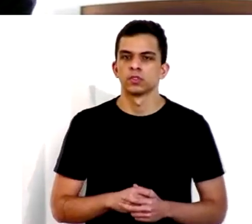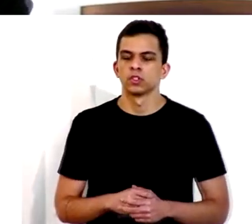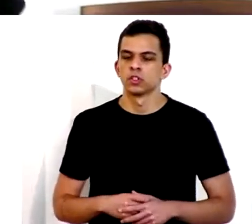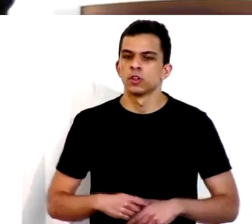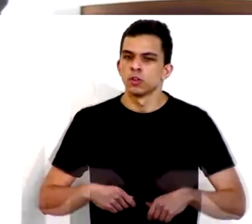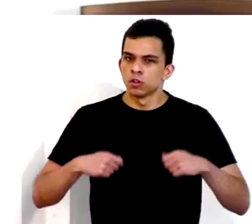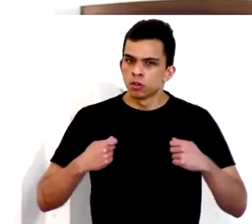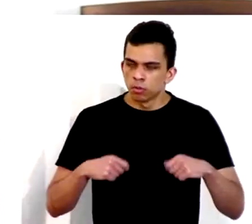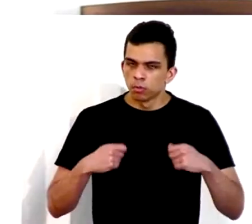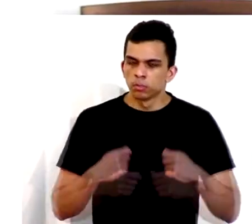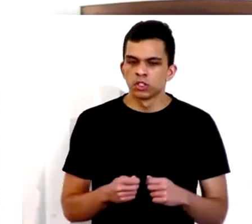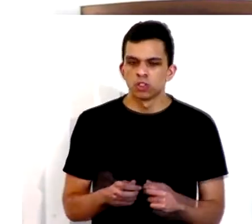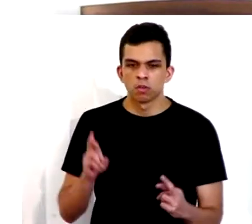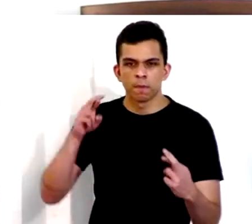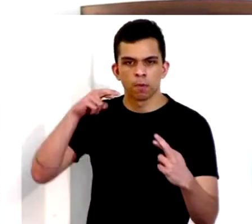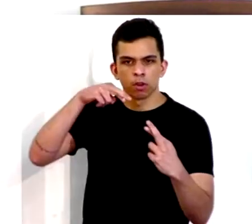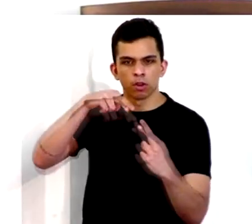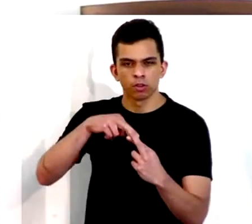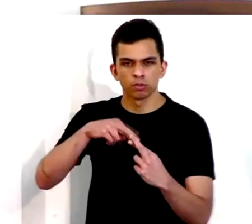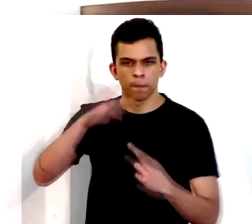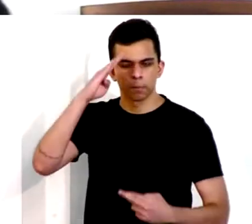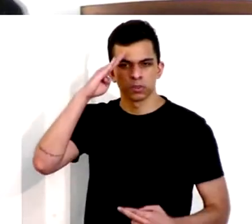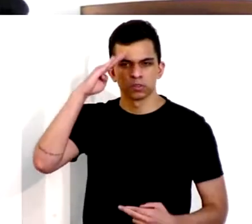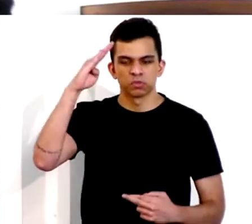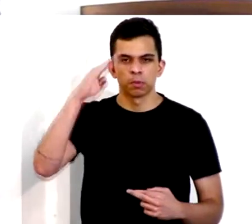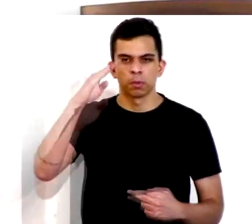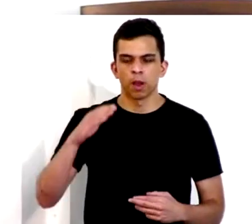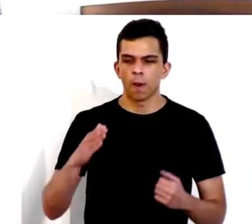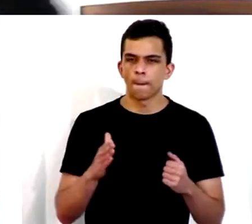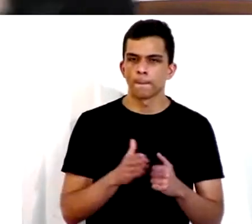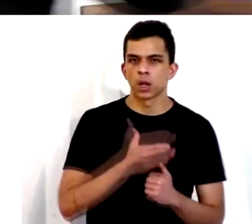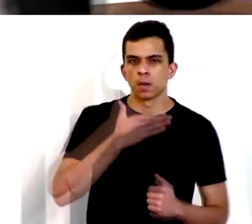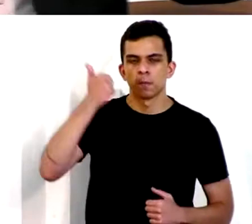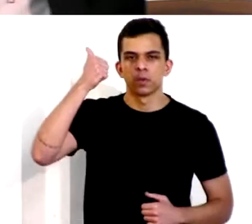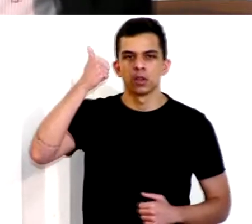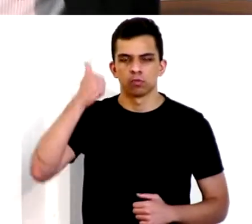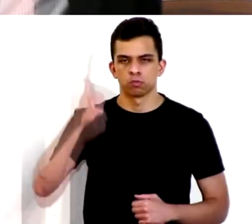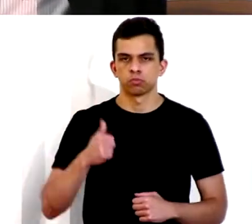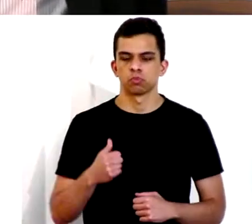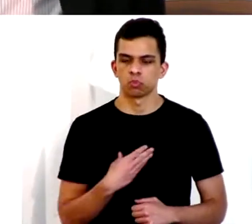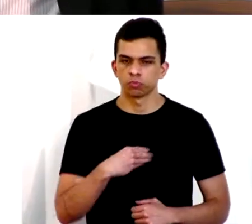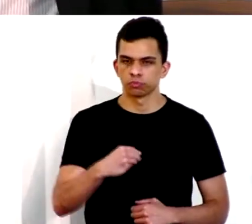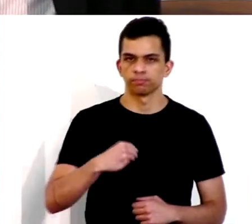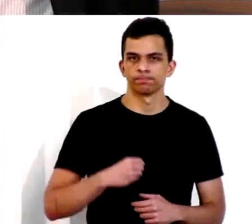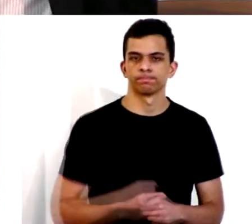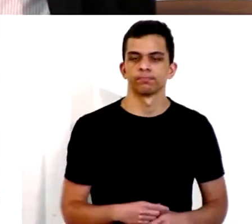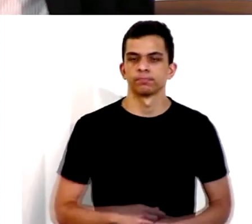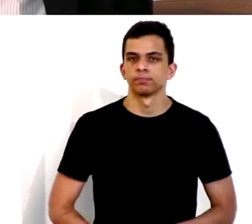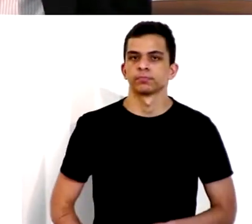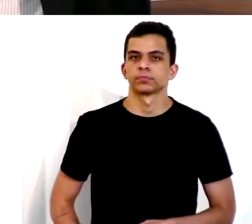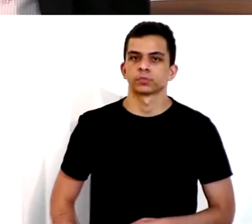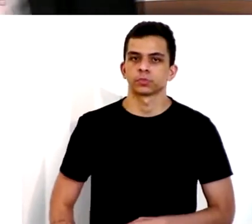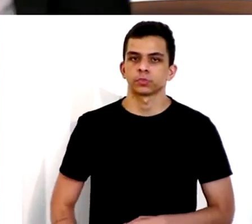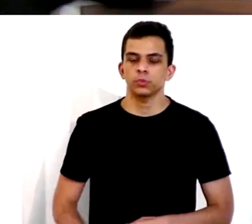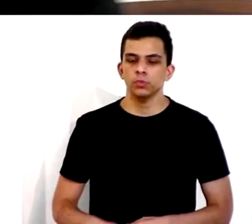melhor referencial para os nossos filhos, pois a nossa referência maior é Deus, e nós